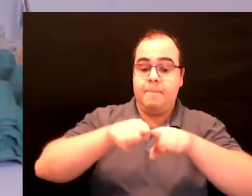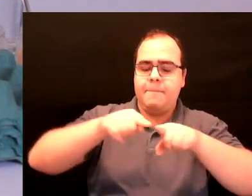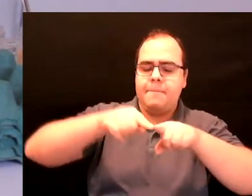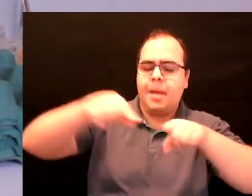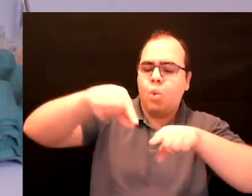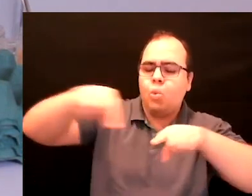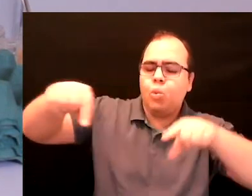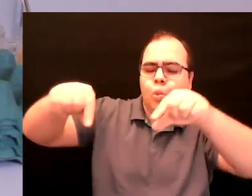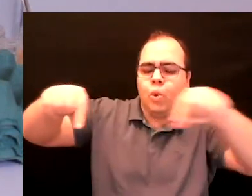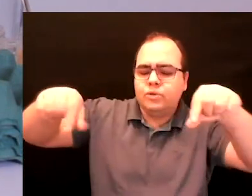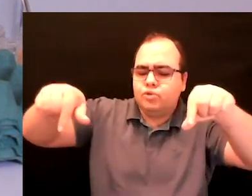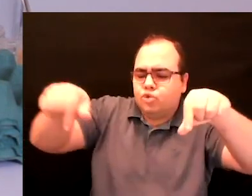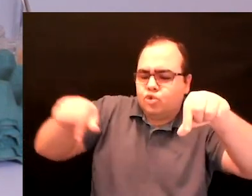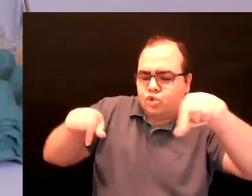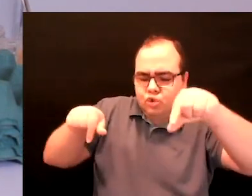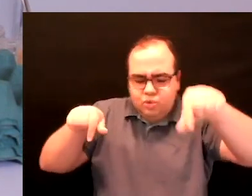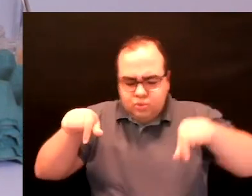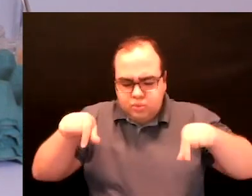Pinto os cantinhos,